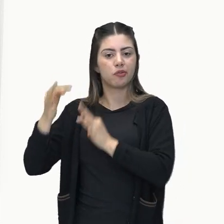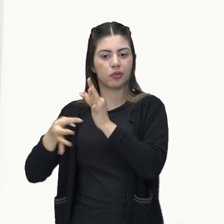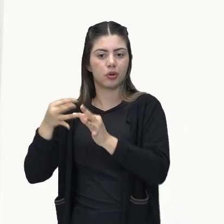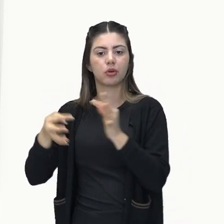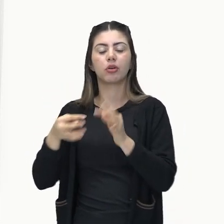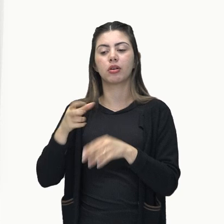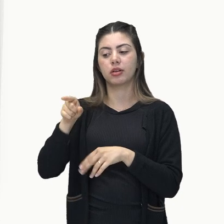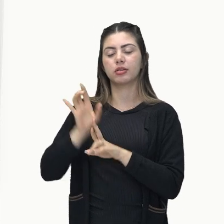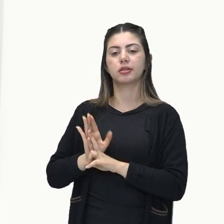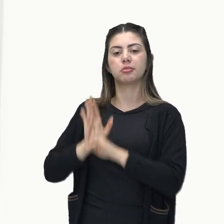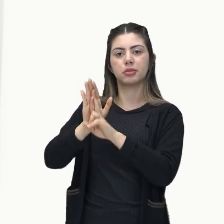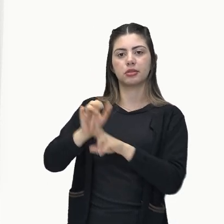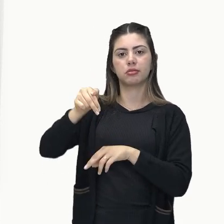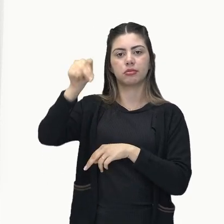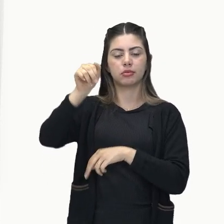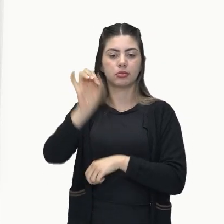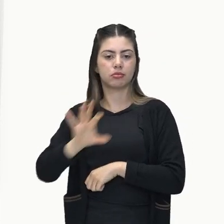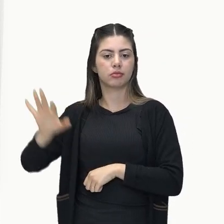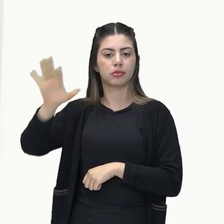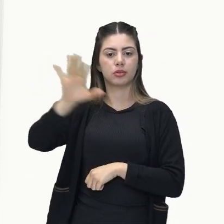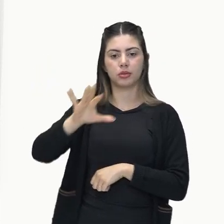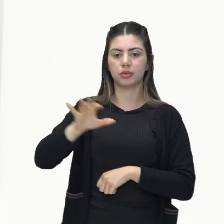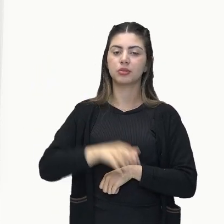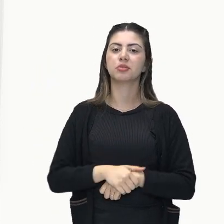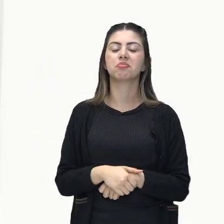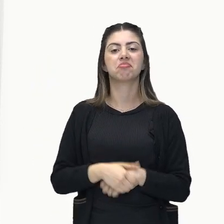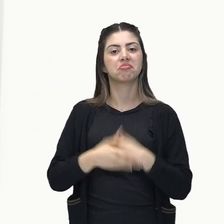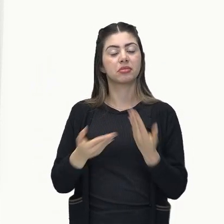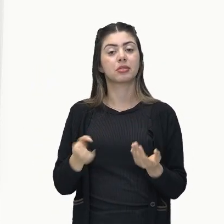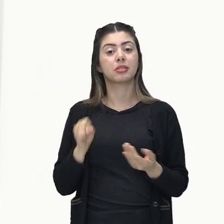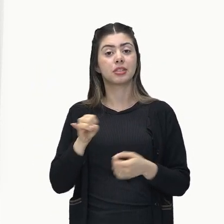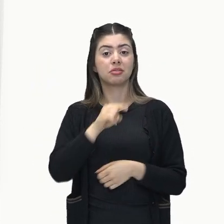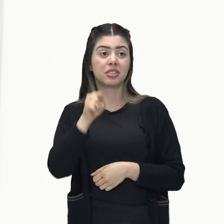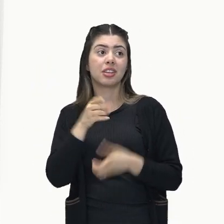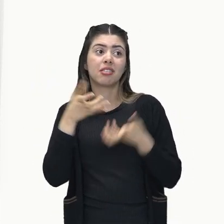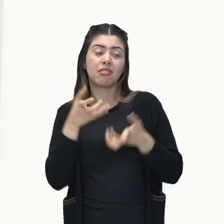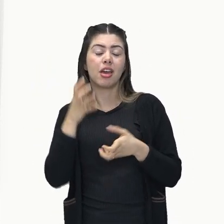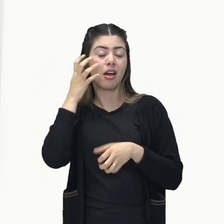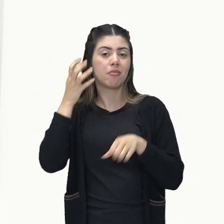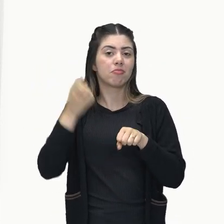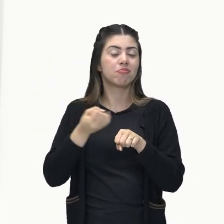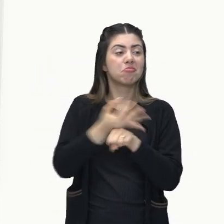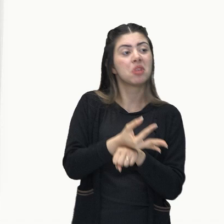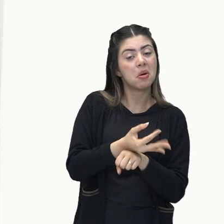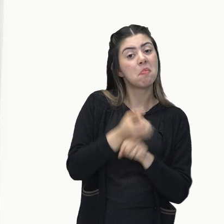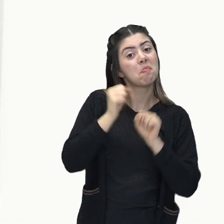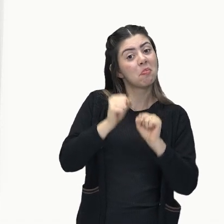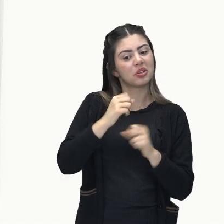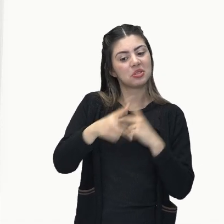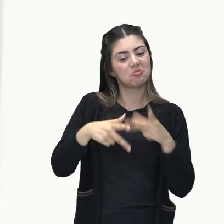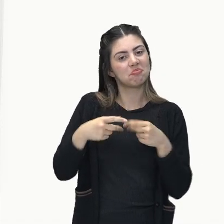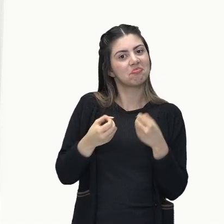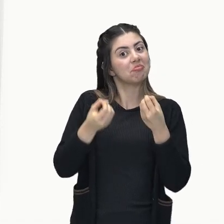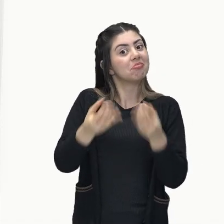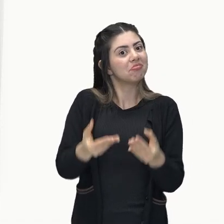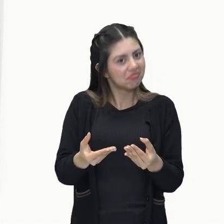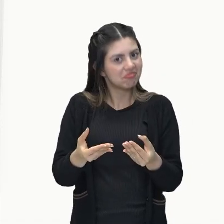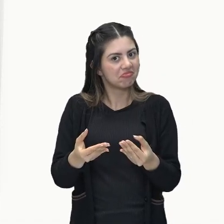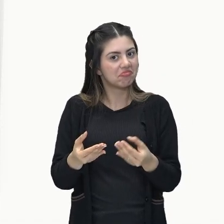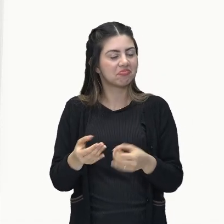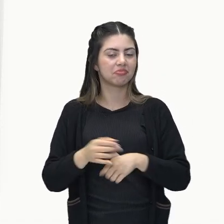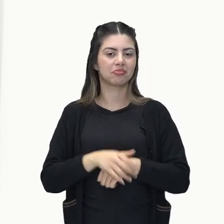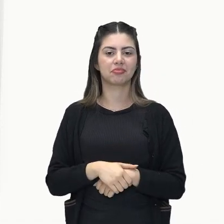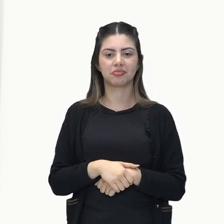região norte a chegar na final da disputa. Então, se você quiser fazer o seu podcast, você também pode ter chance de ser premiado, por que não?